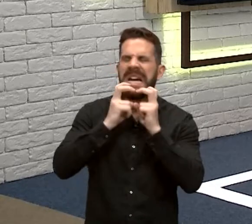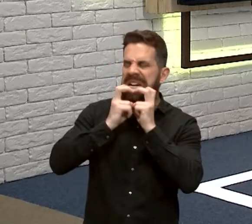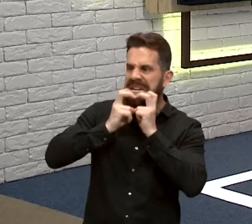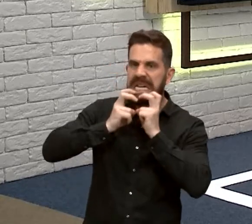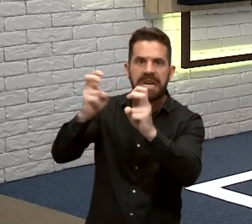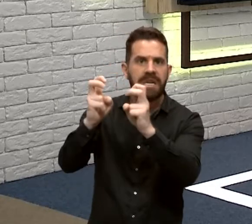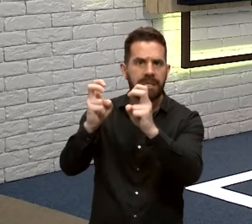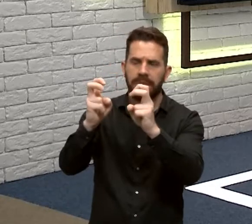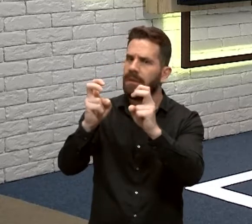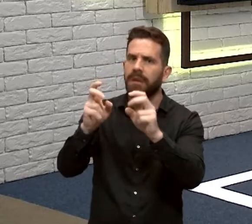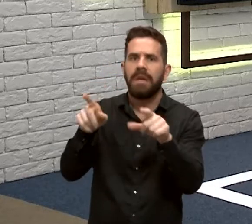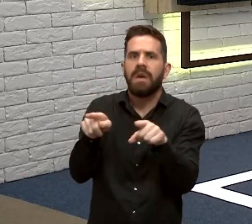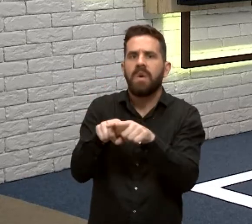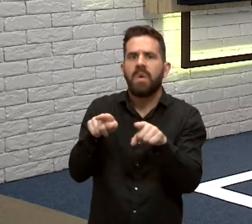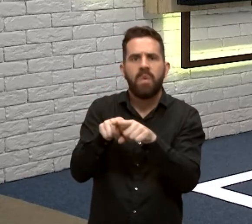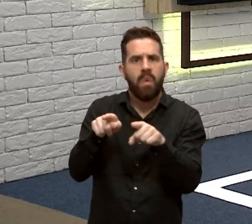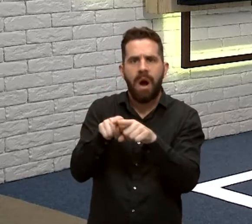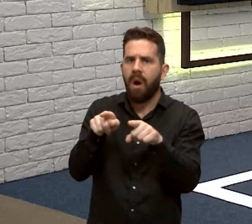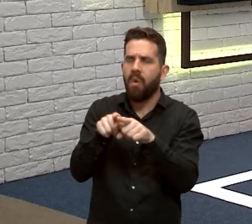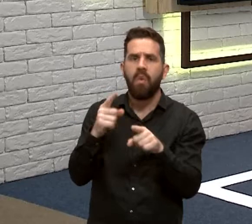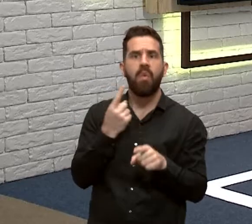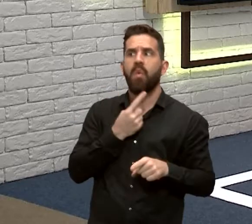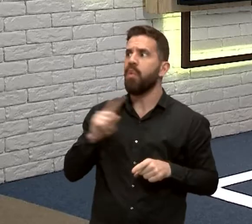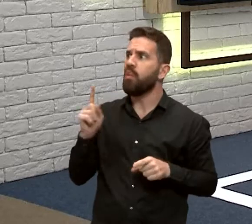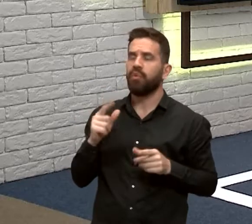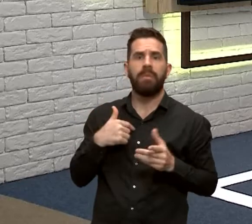que me parece que